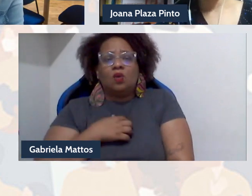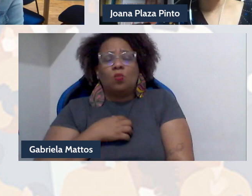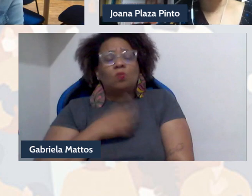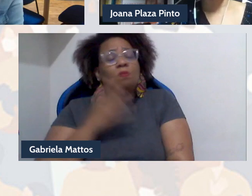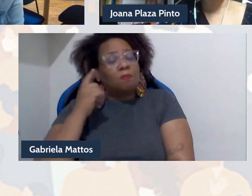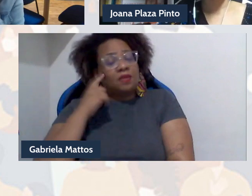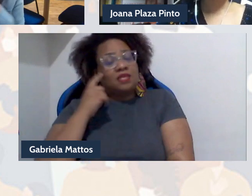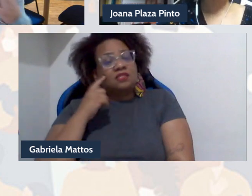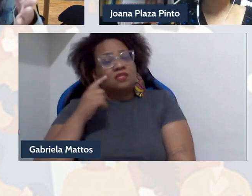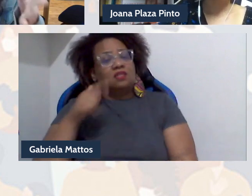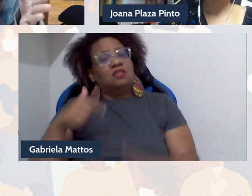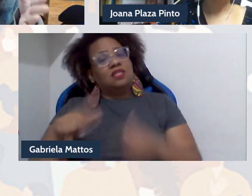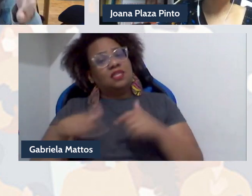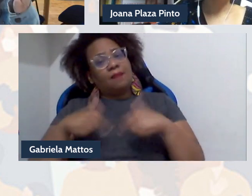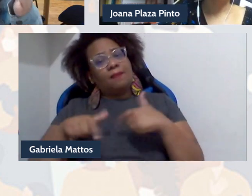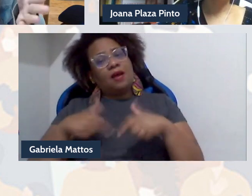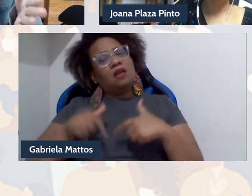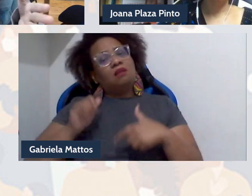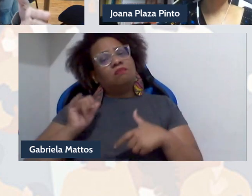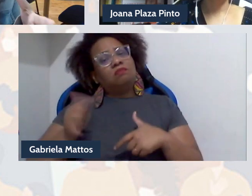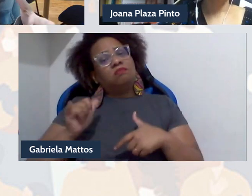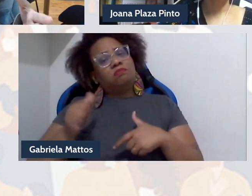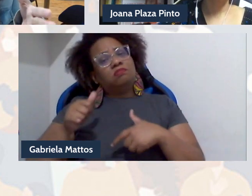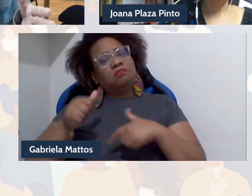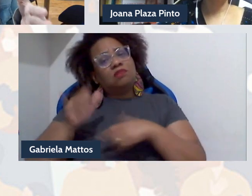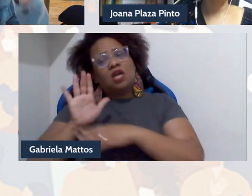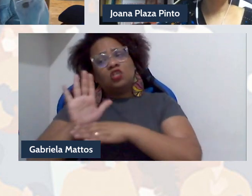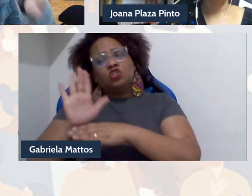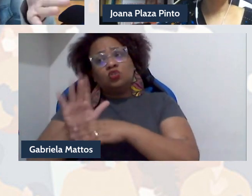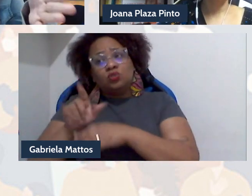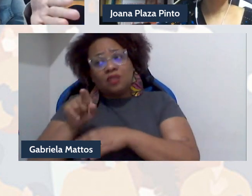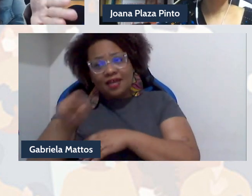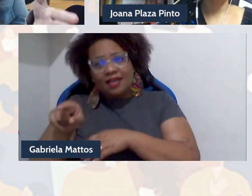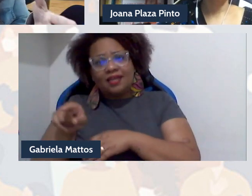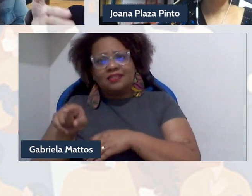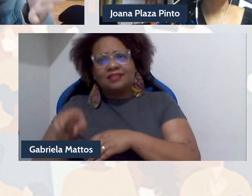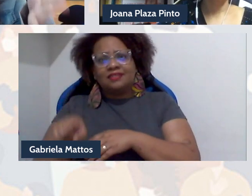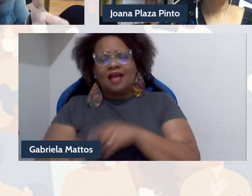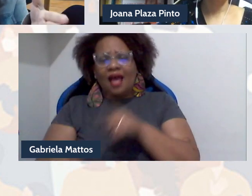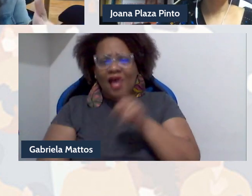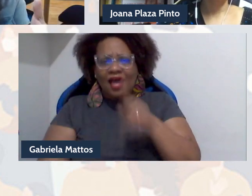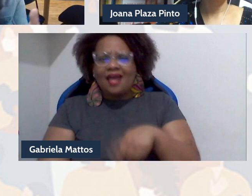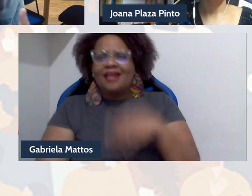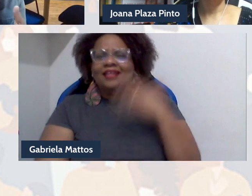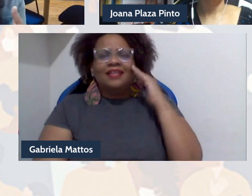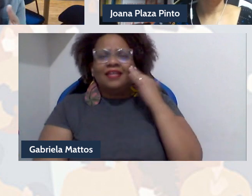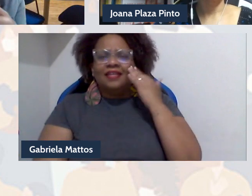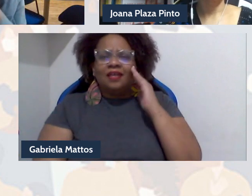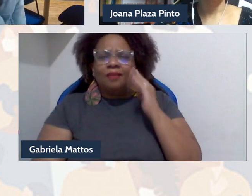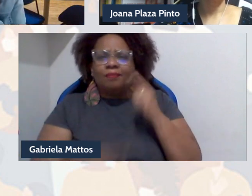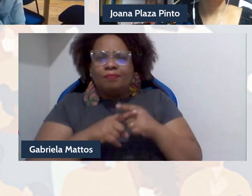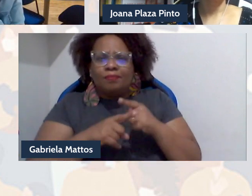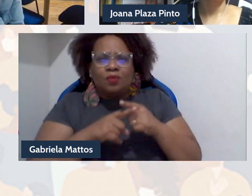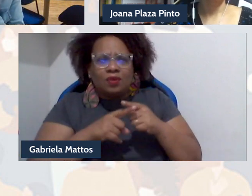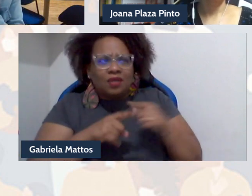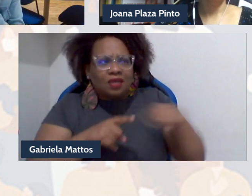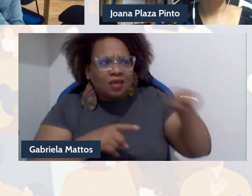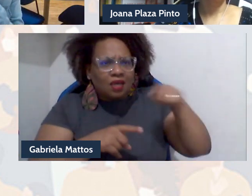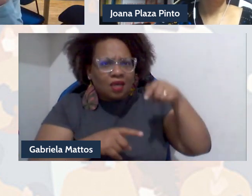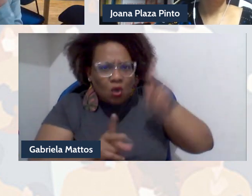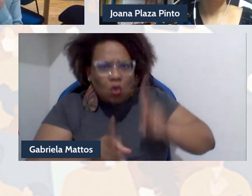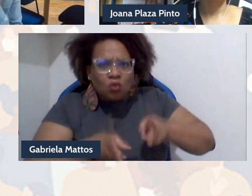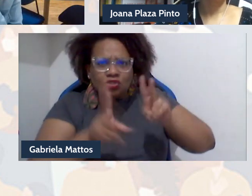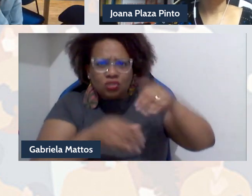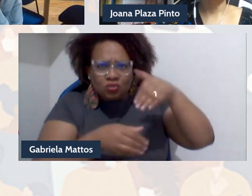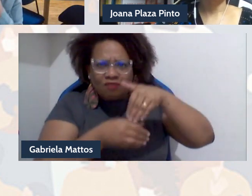com narrativa oferece uma grande contribuição nesse sentido, né, de entender o porquê que essas pessoas continuam votando no Bolsonaro. Por